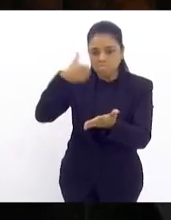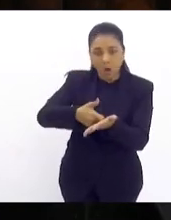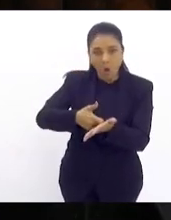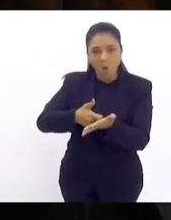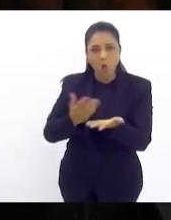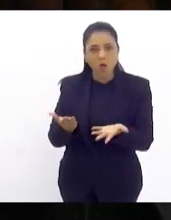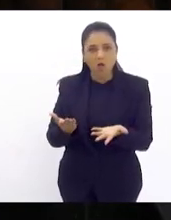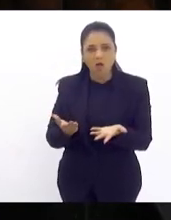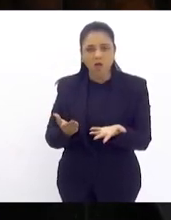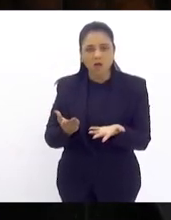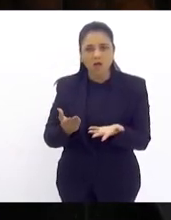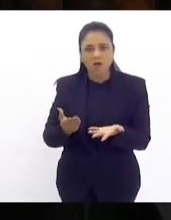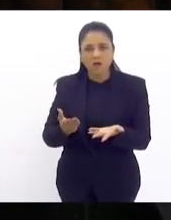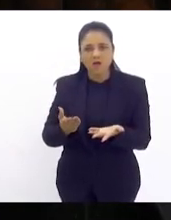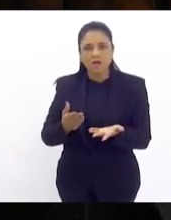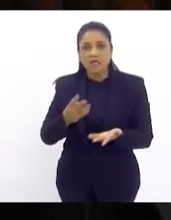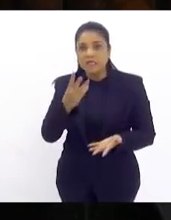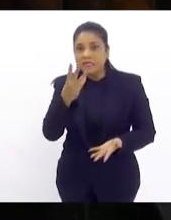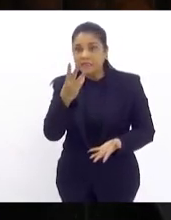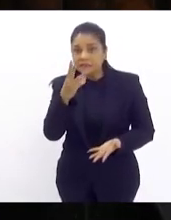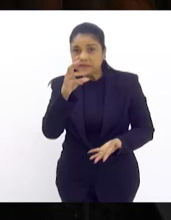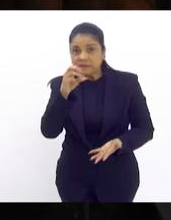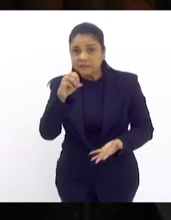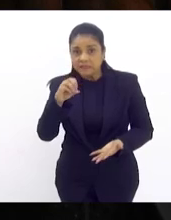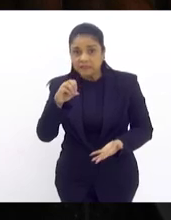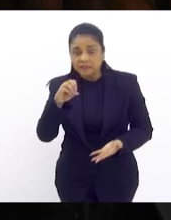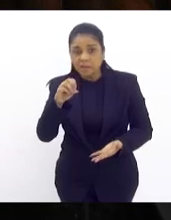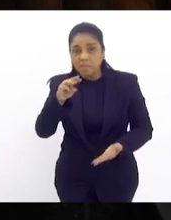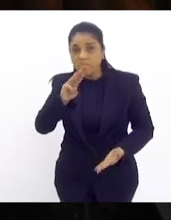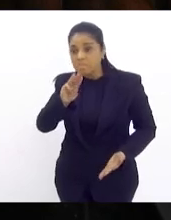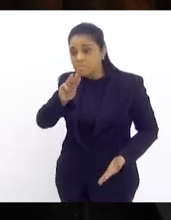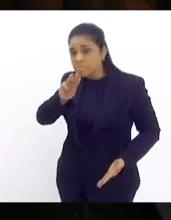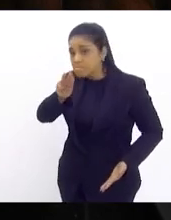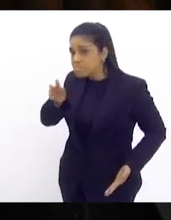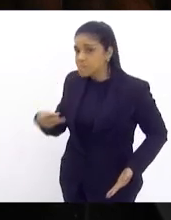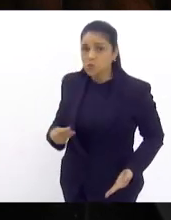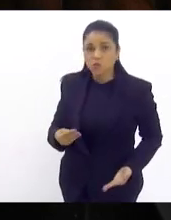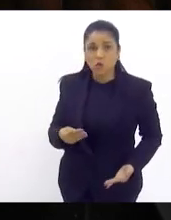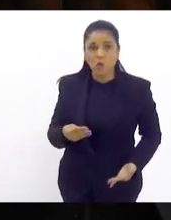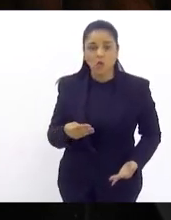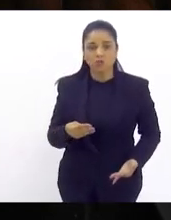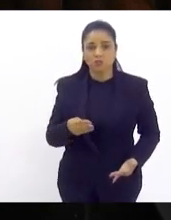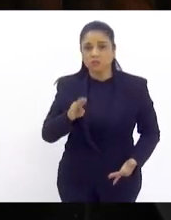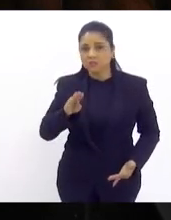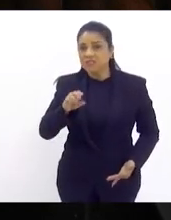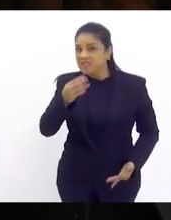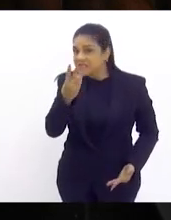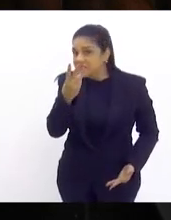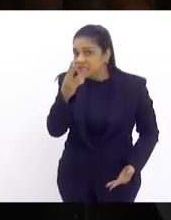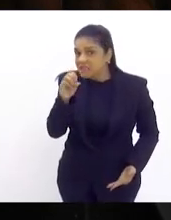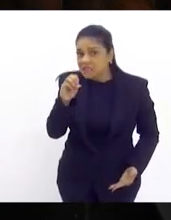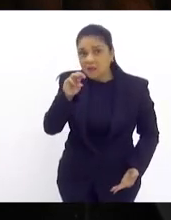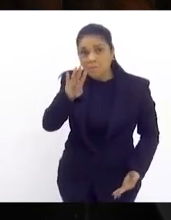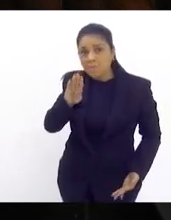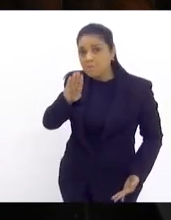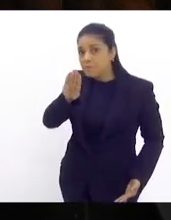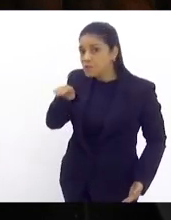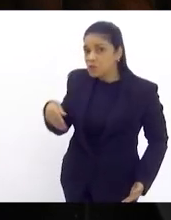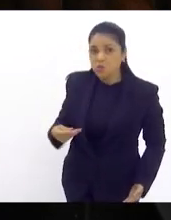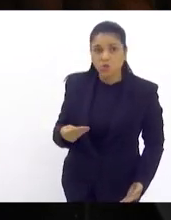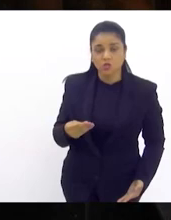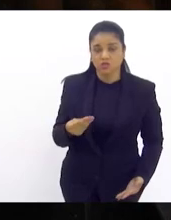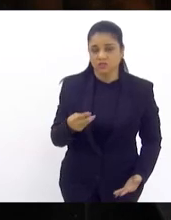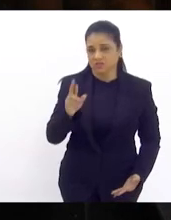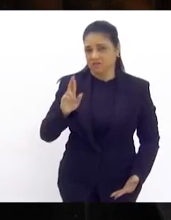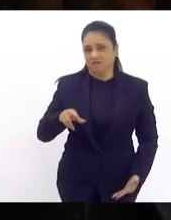como 30 bilhões de reais a dívida do estado com a união